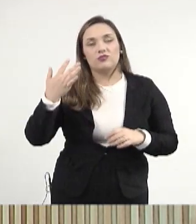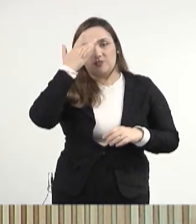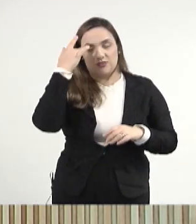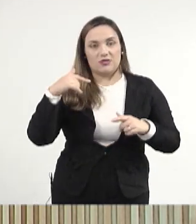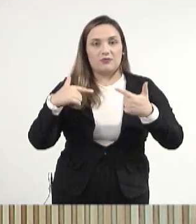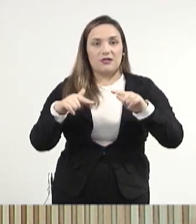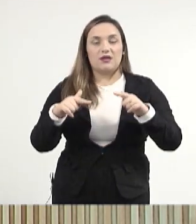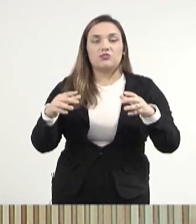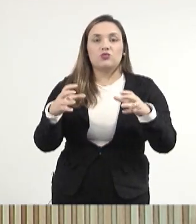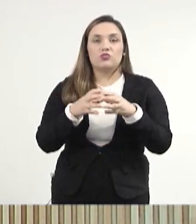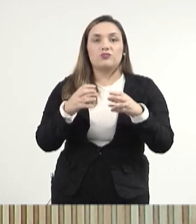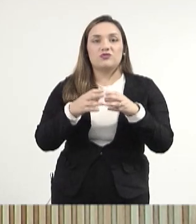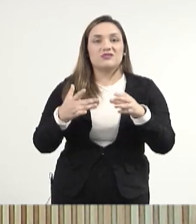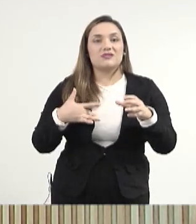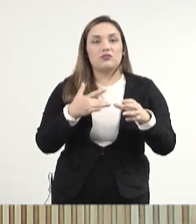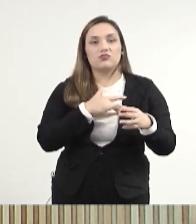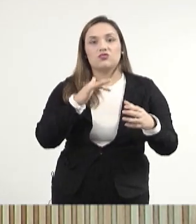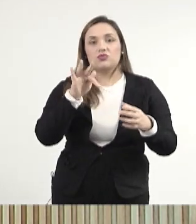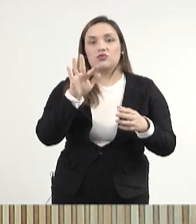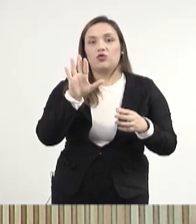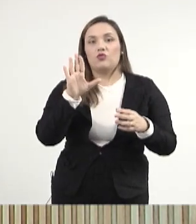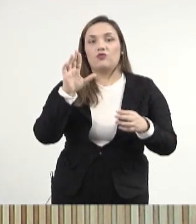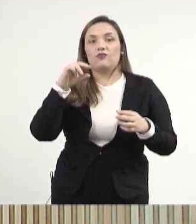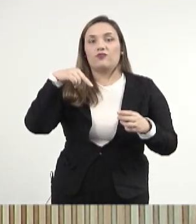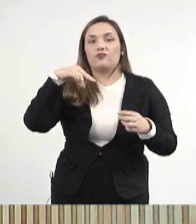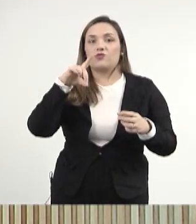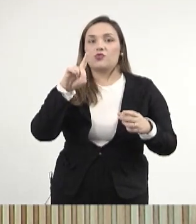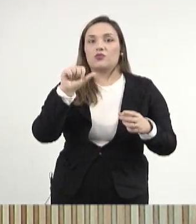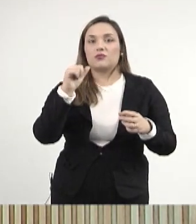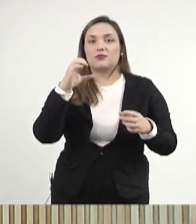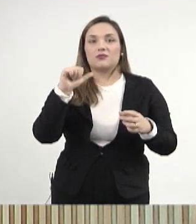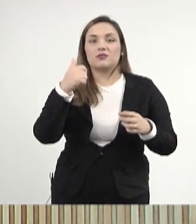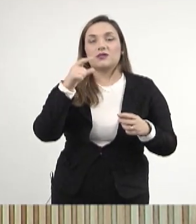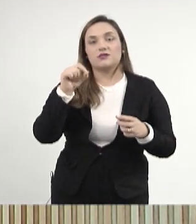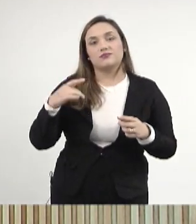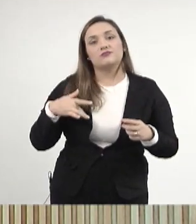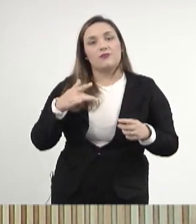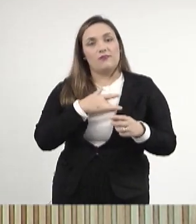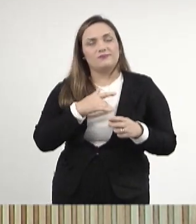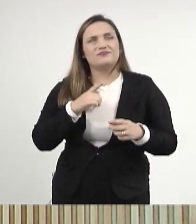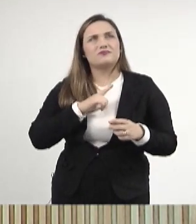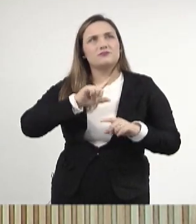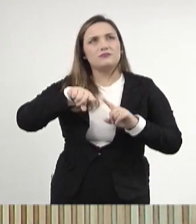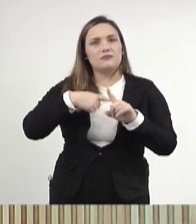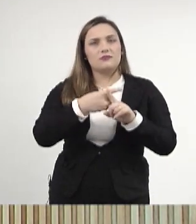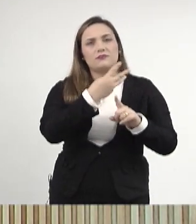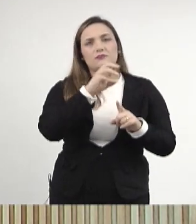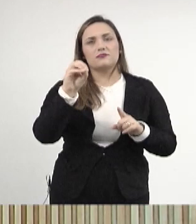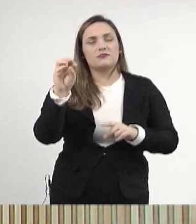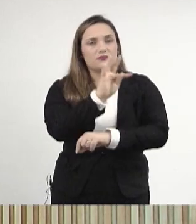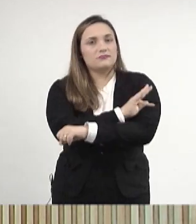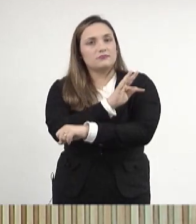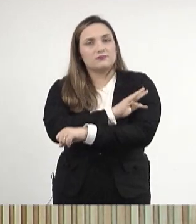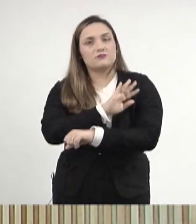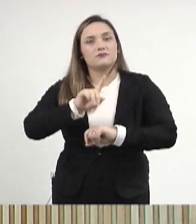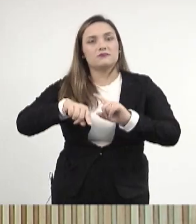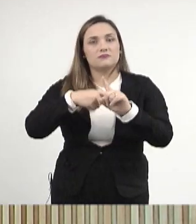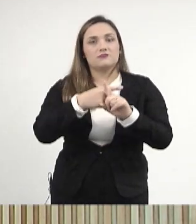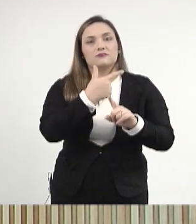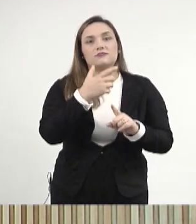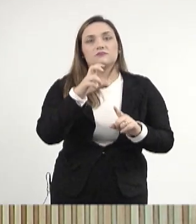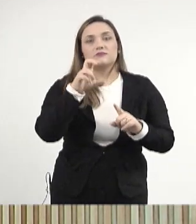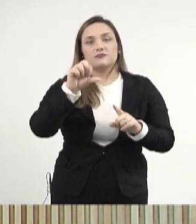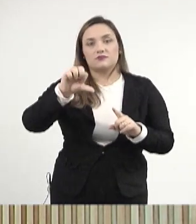ajustes nesse quadro que, na prática, é um acréscimo ao quadro de servidores, então mais 300 técnicos, mais